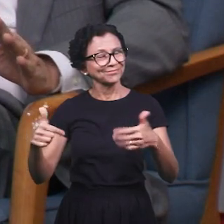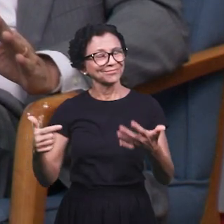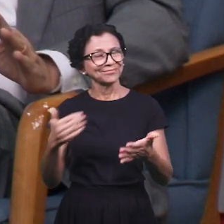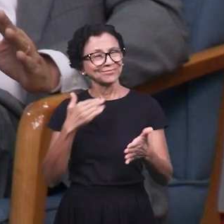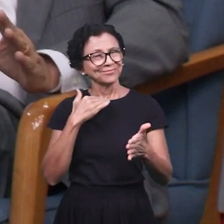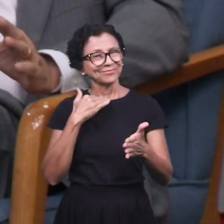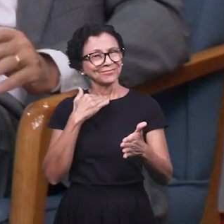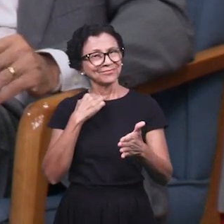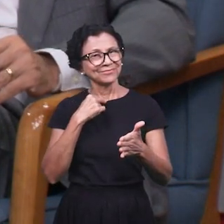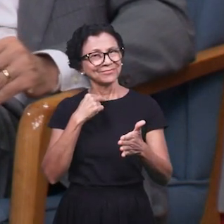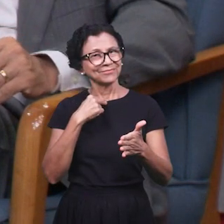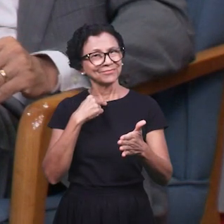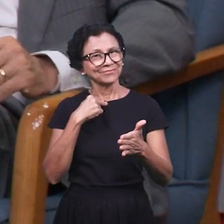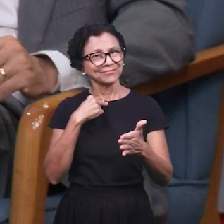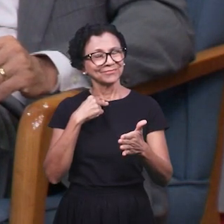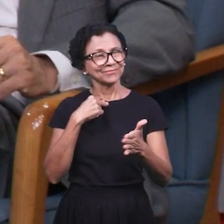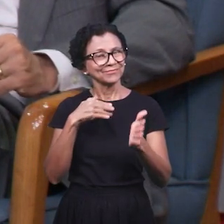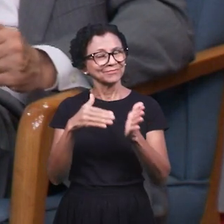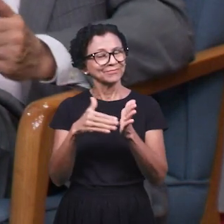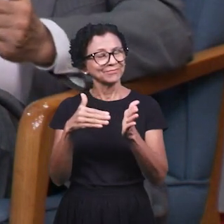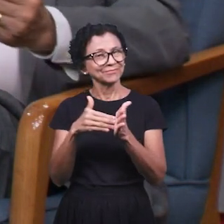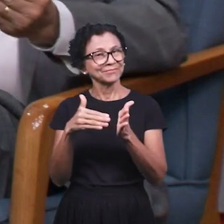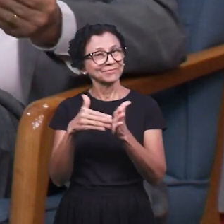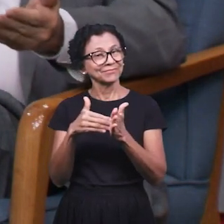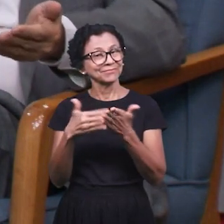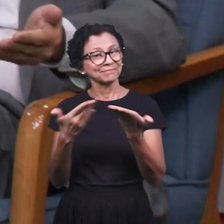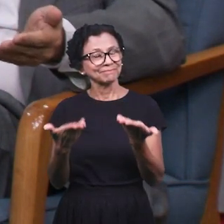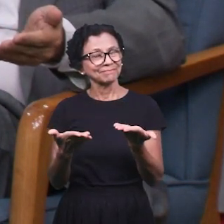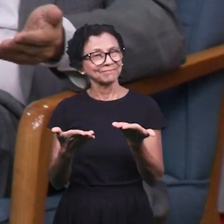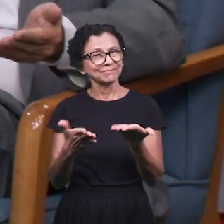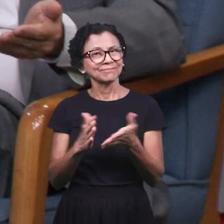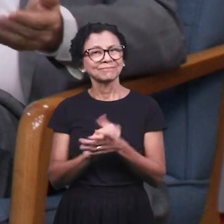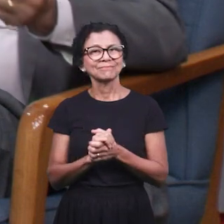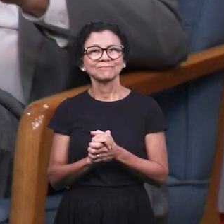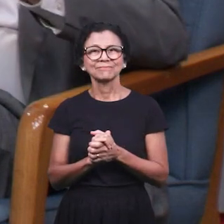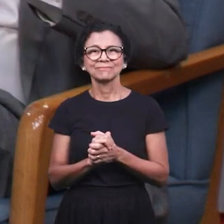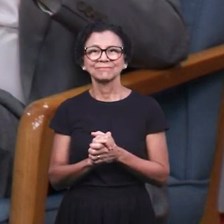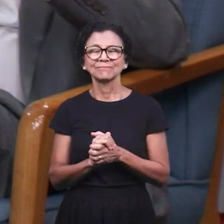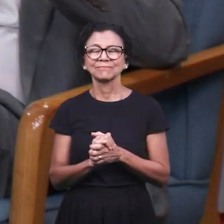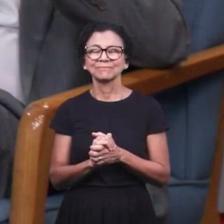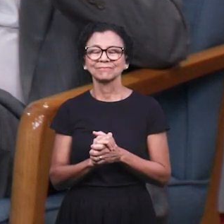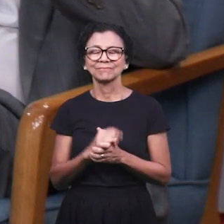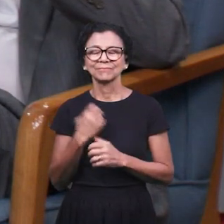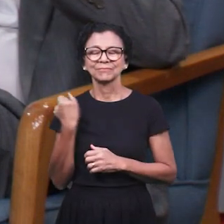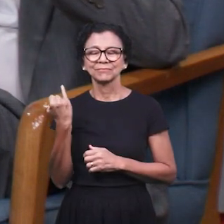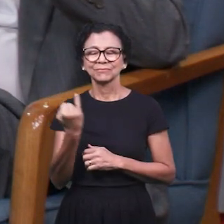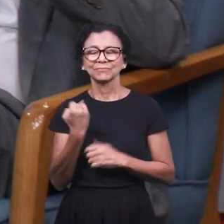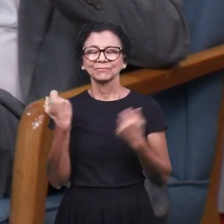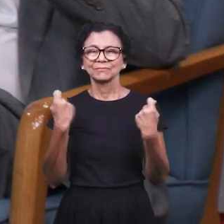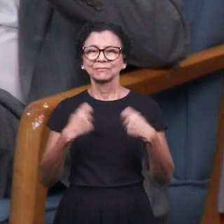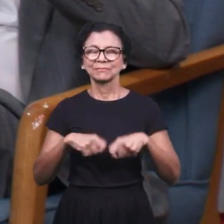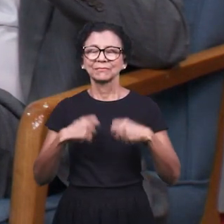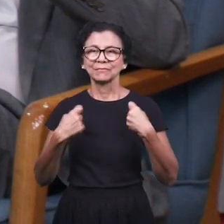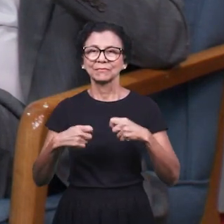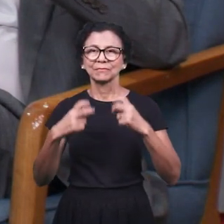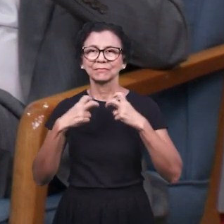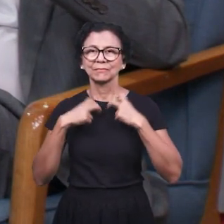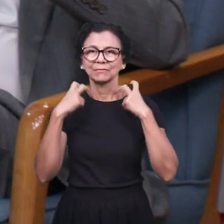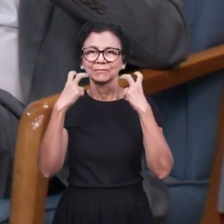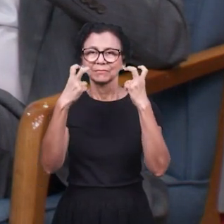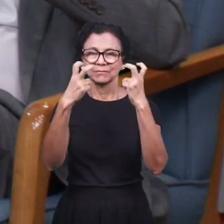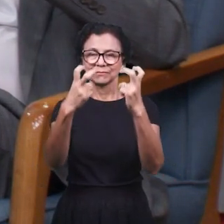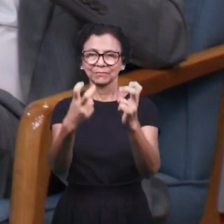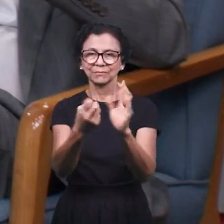entrar que seja diferente daquilo. Então, a necessidade do clamor no